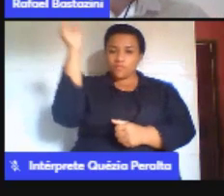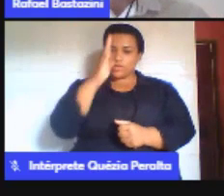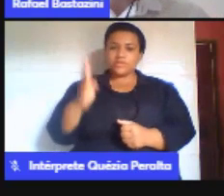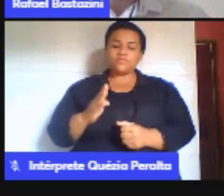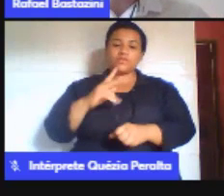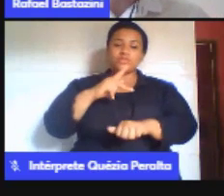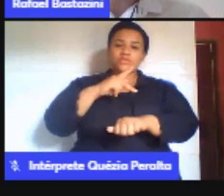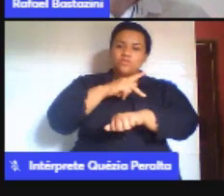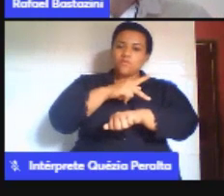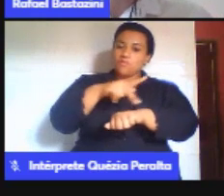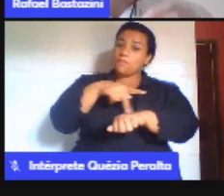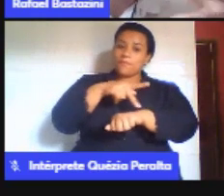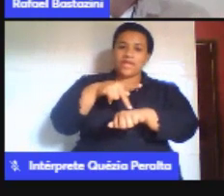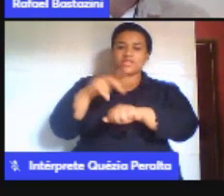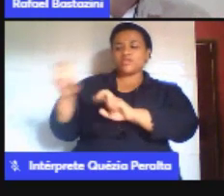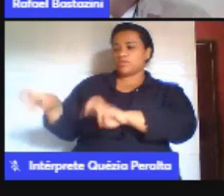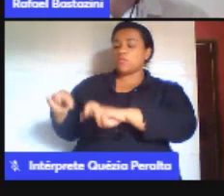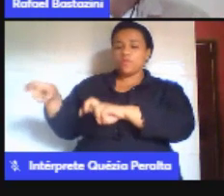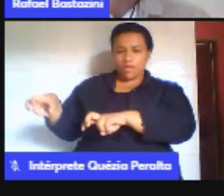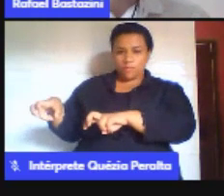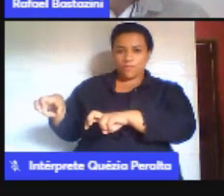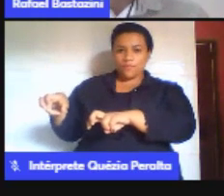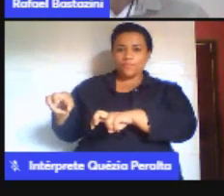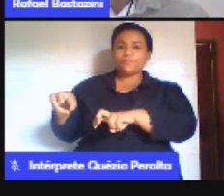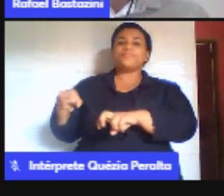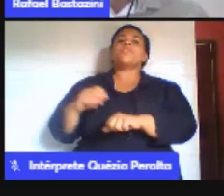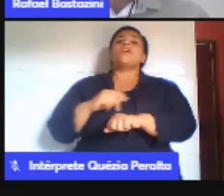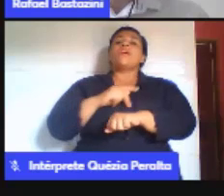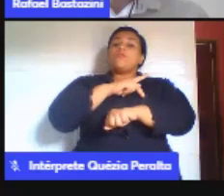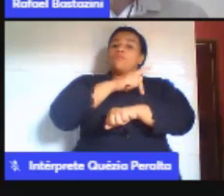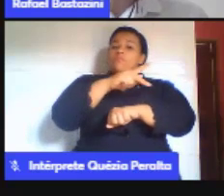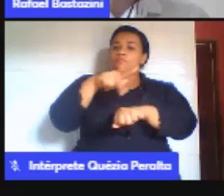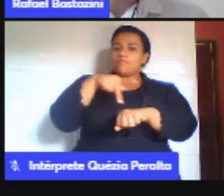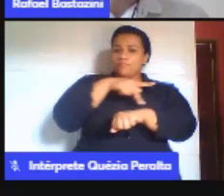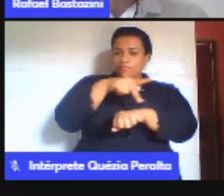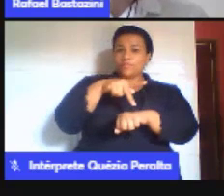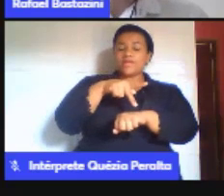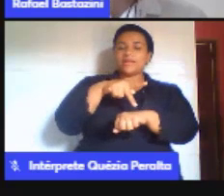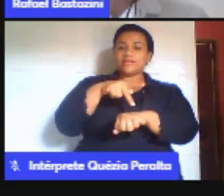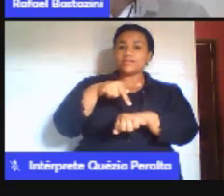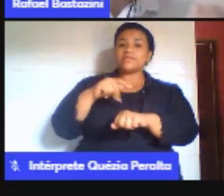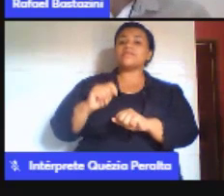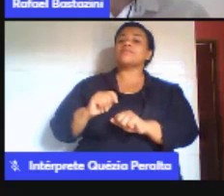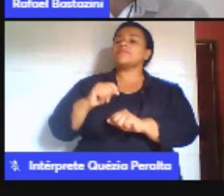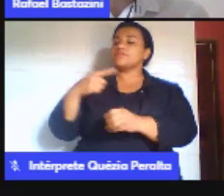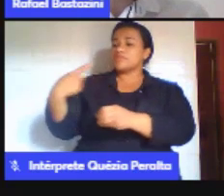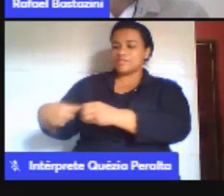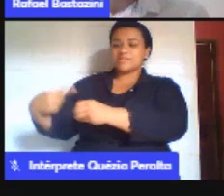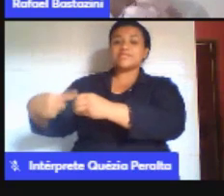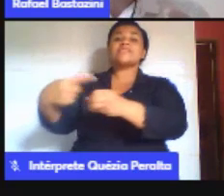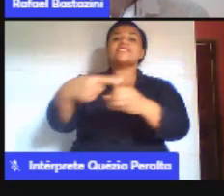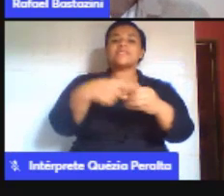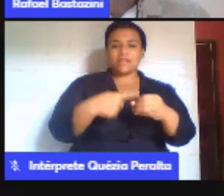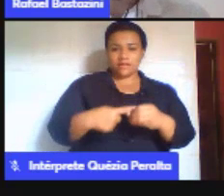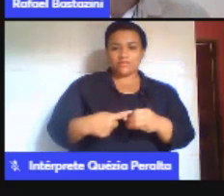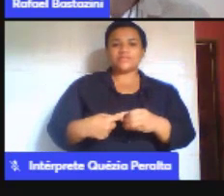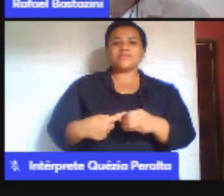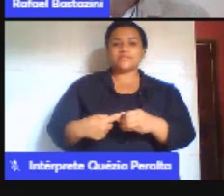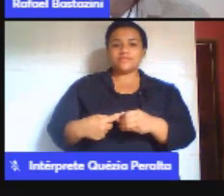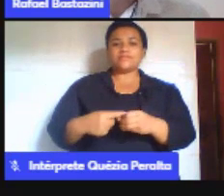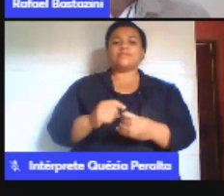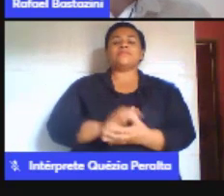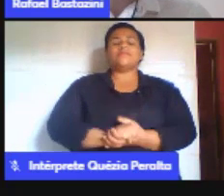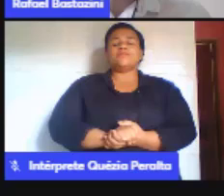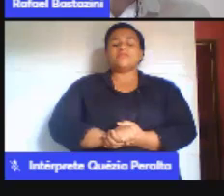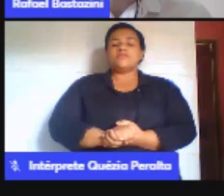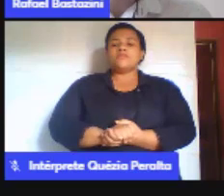país rural e passa a se tornar um país urbano. Então, isso vai ter consequências muito